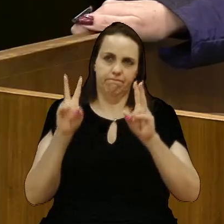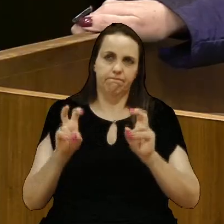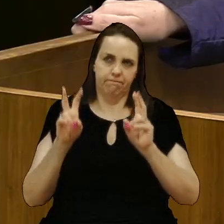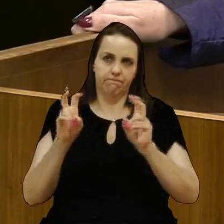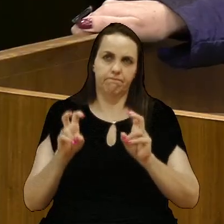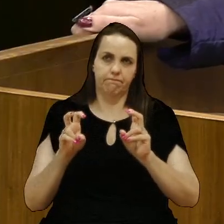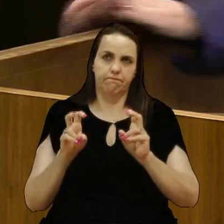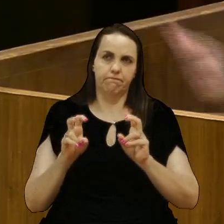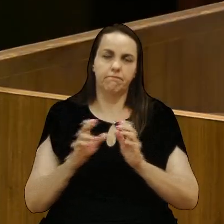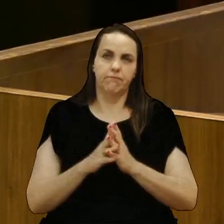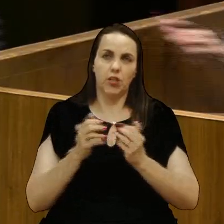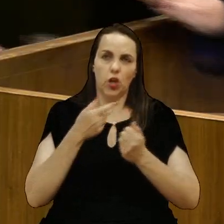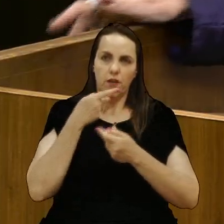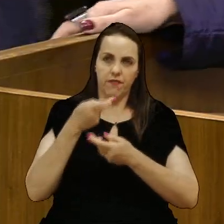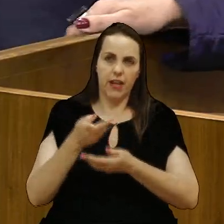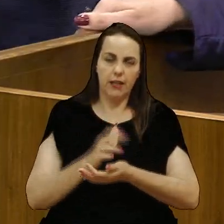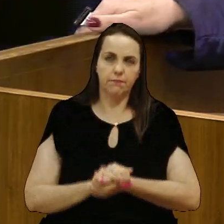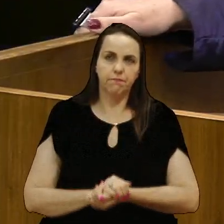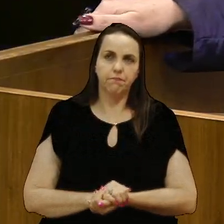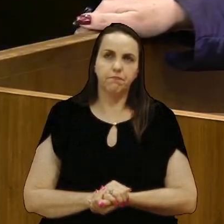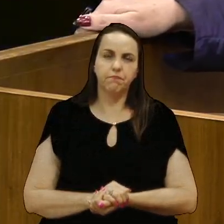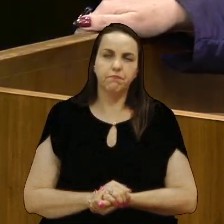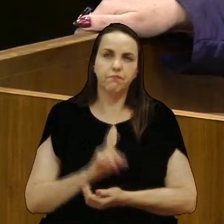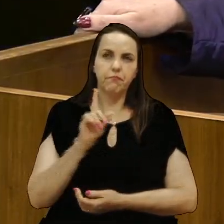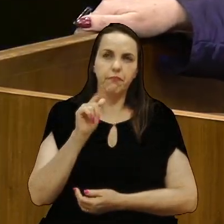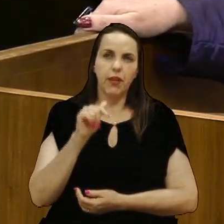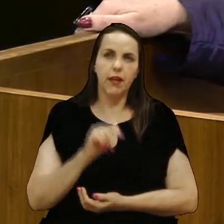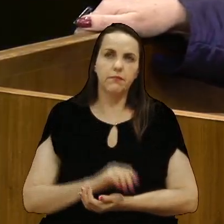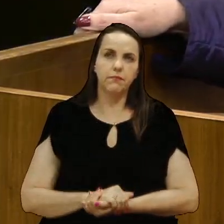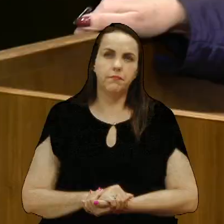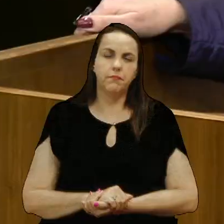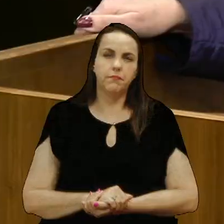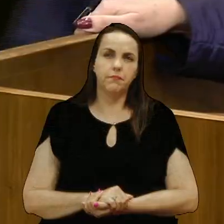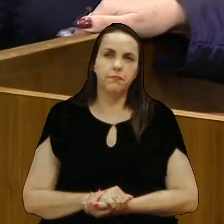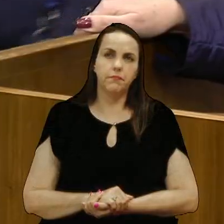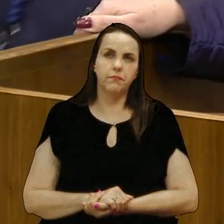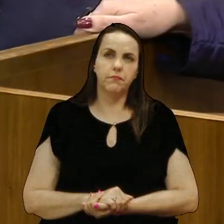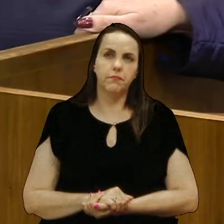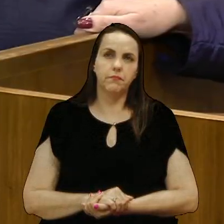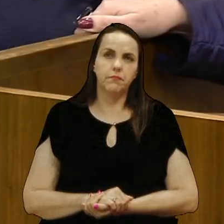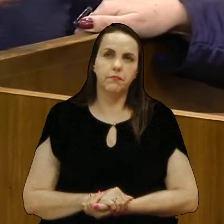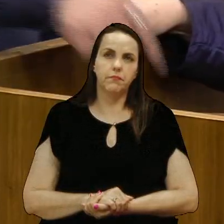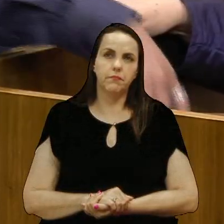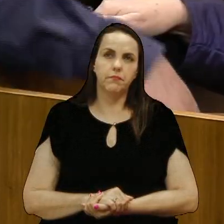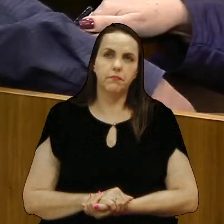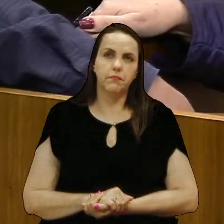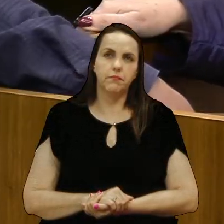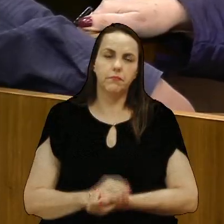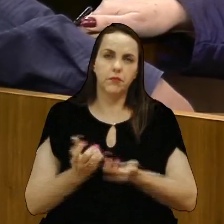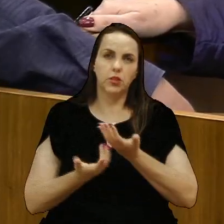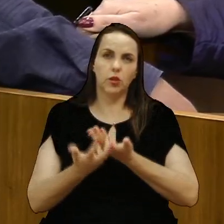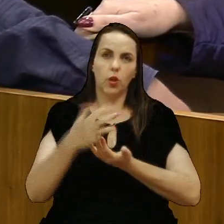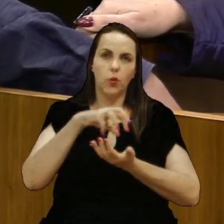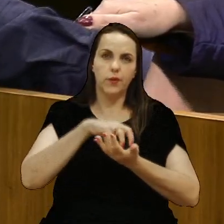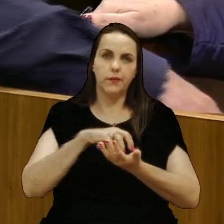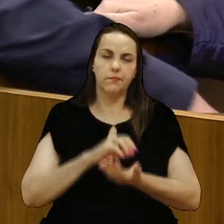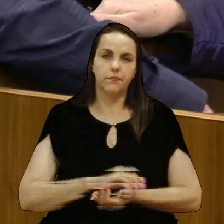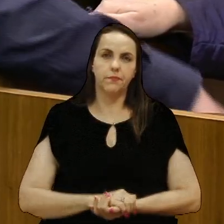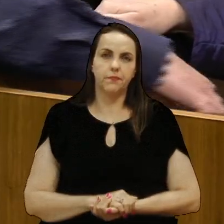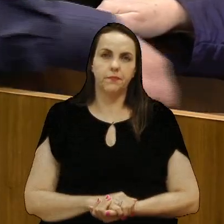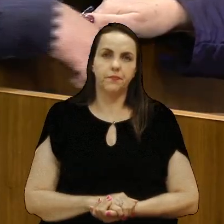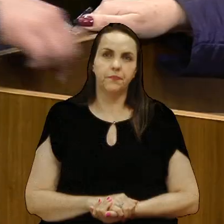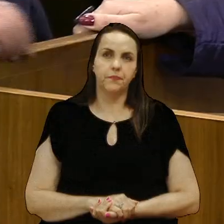era sobre o que eu iria falar, que é a respeito da Codeca.